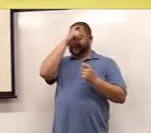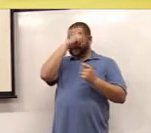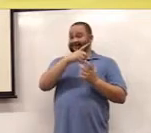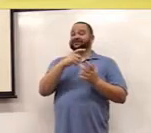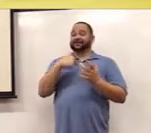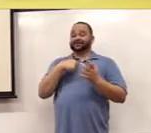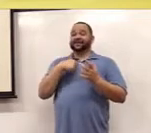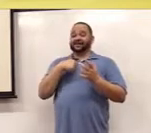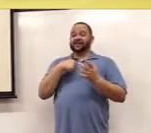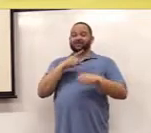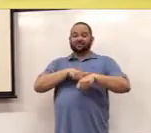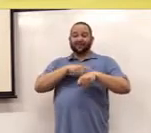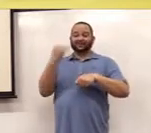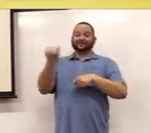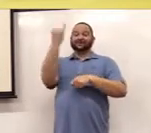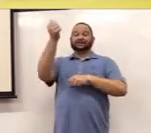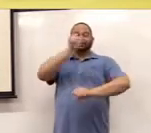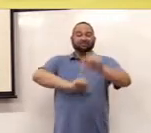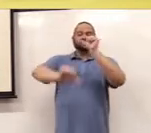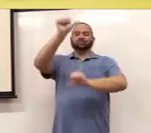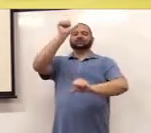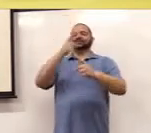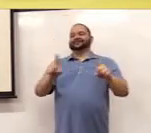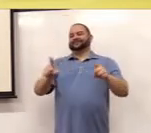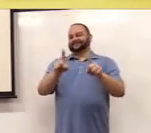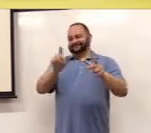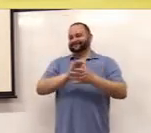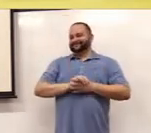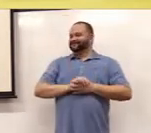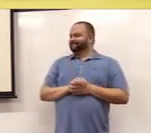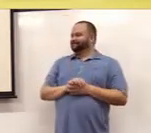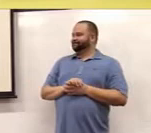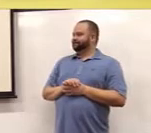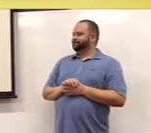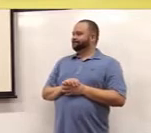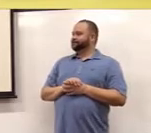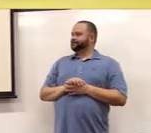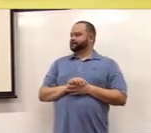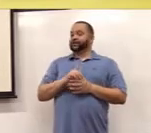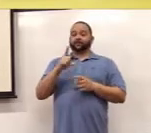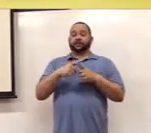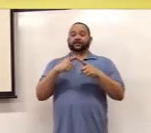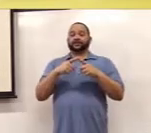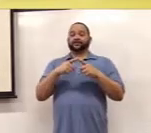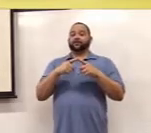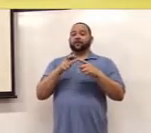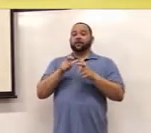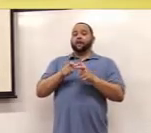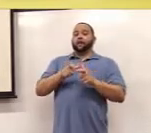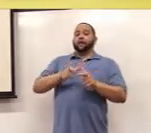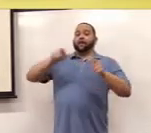momento crucial da música, assim, de transformação, porque é exatamente do sustenido maior,